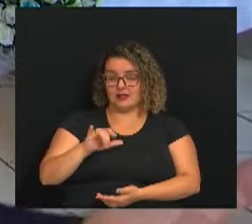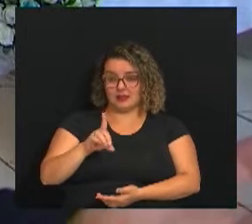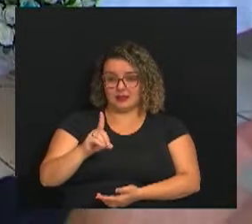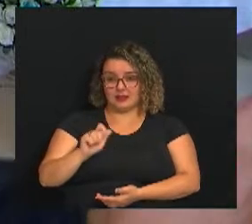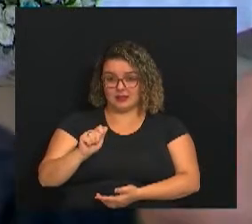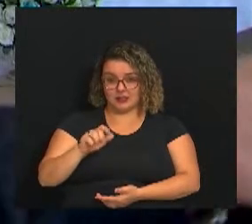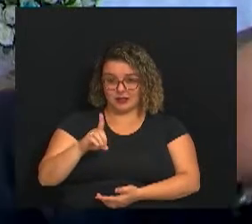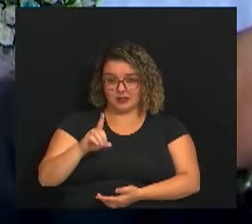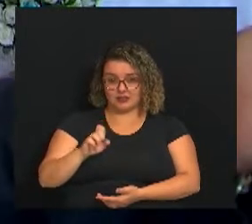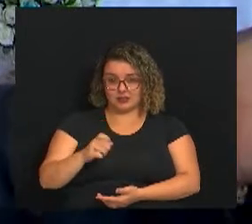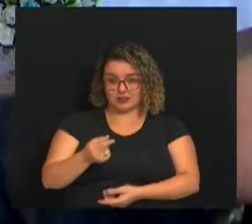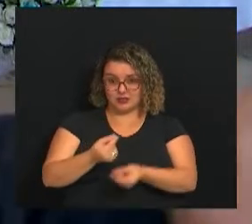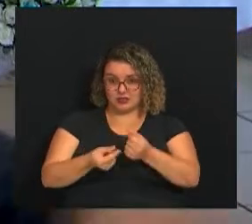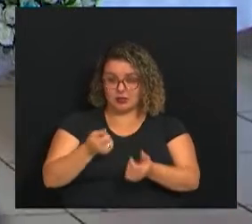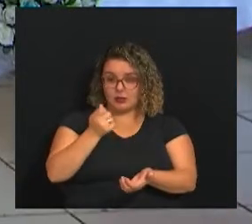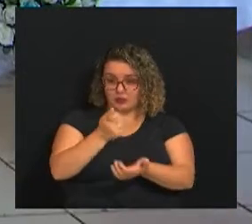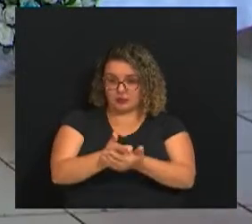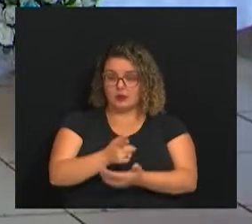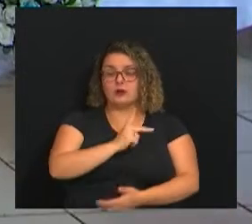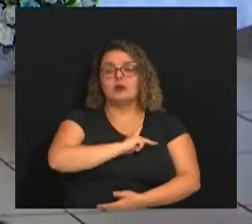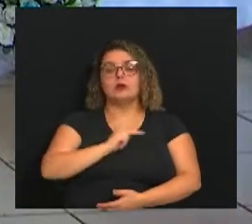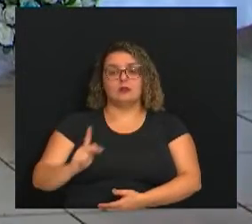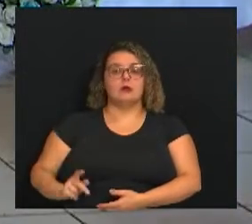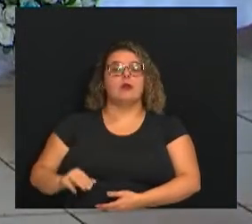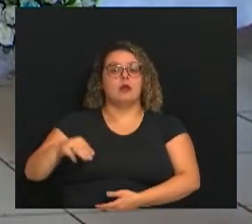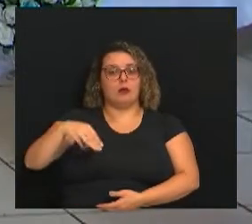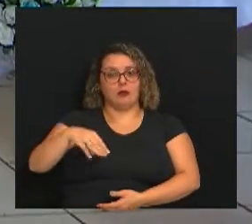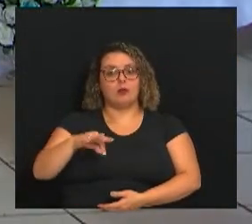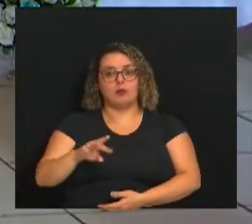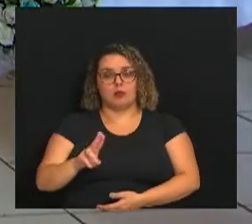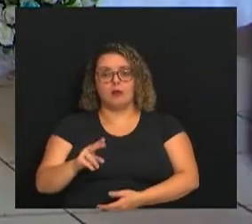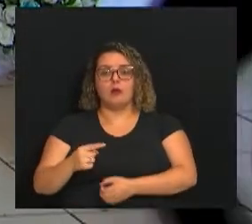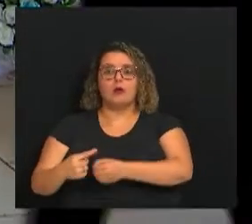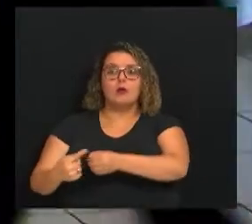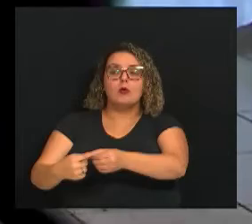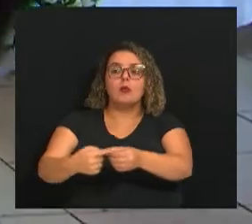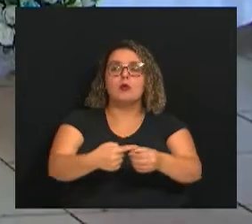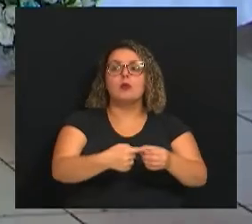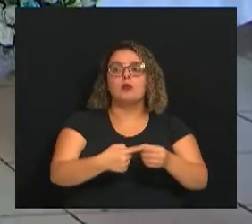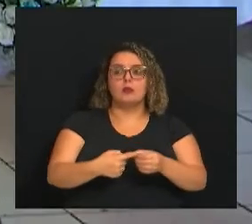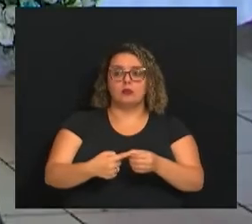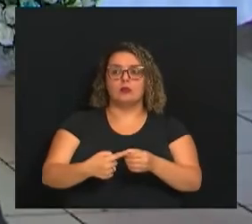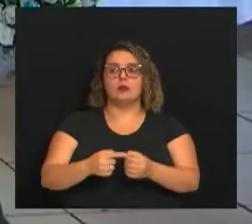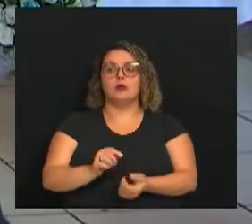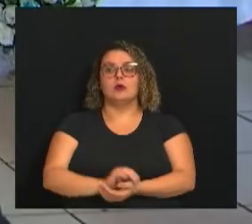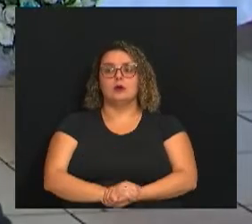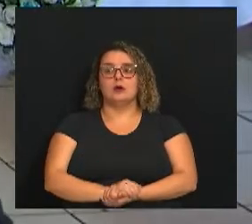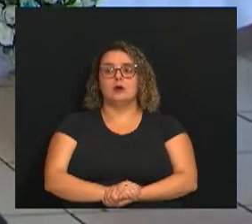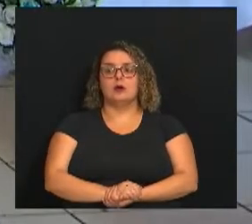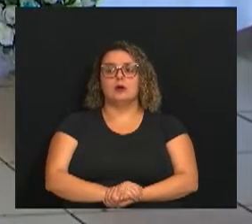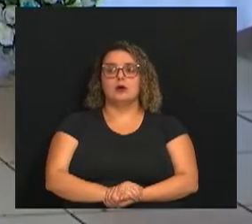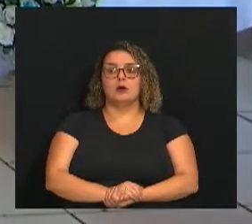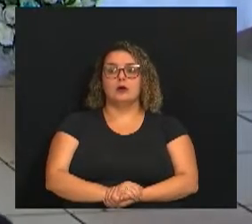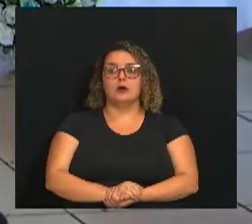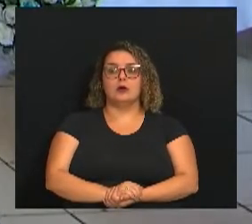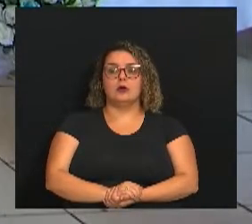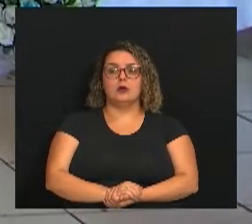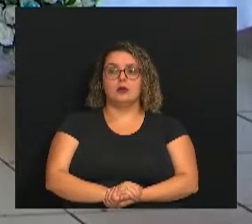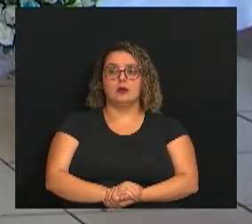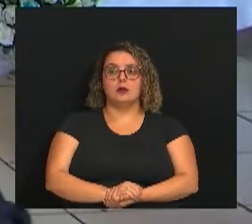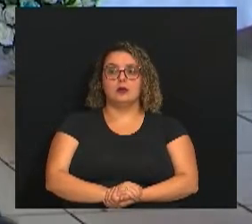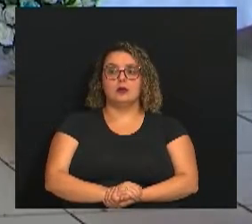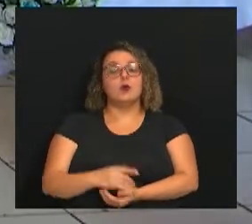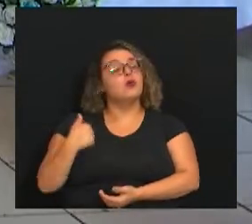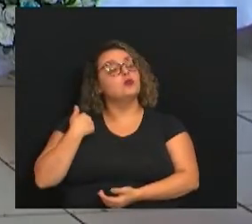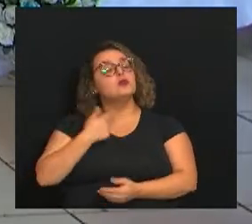o presidente da MTU aqui da região metropolitana trouxe, o Zilião, e a gente está